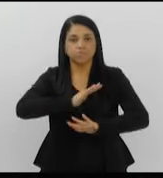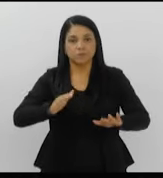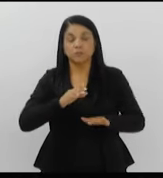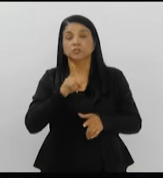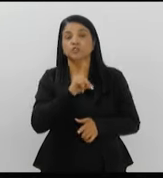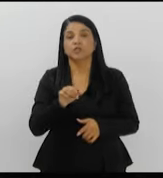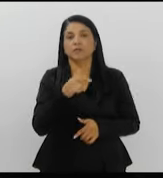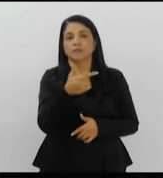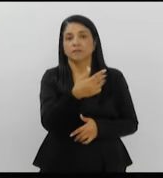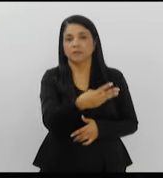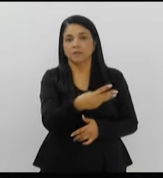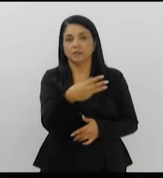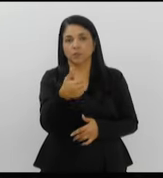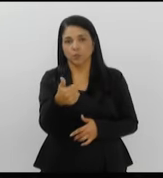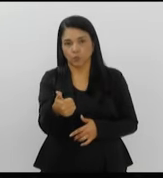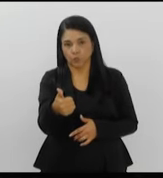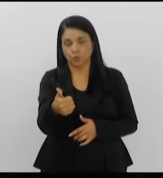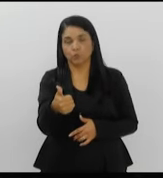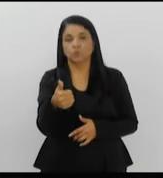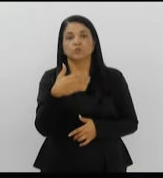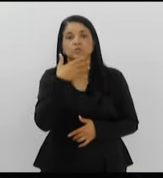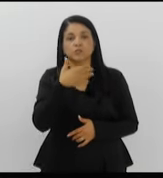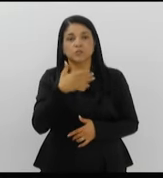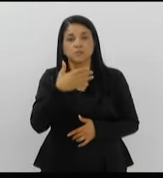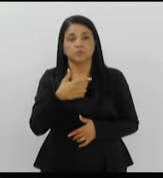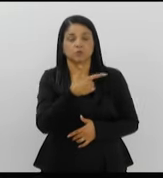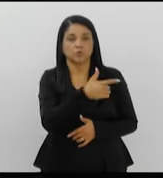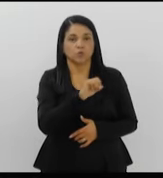de dezembro de 2022